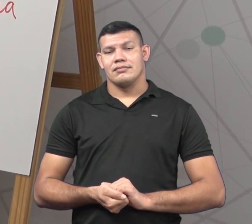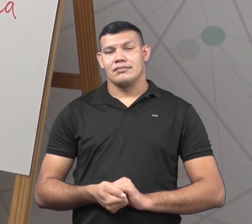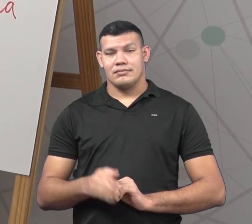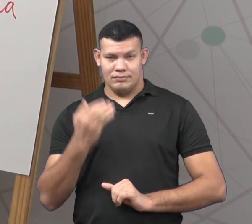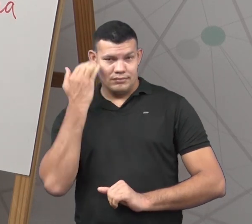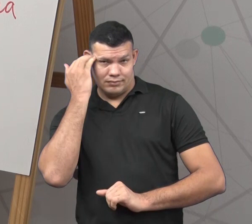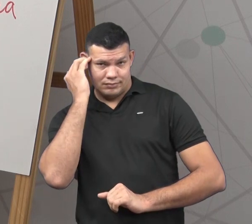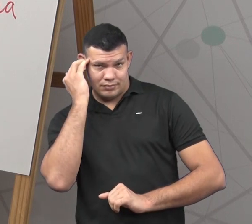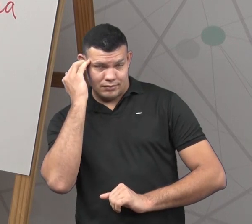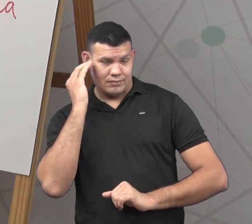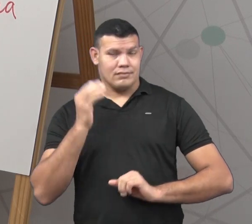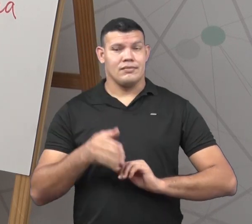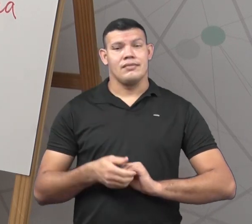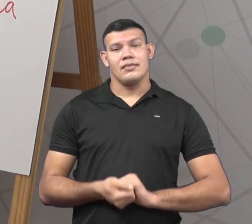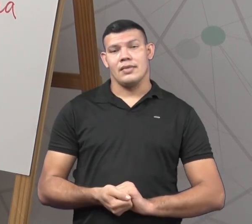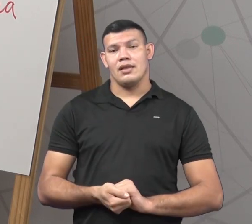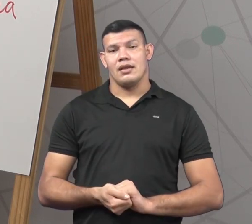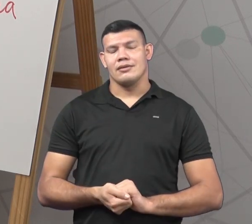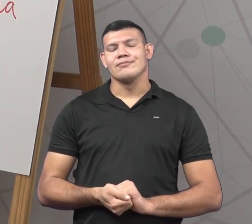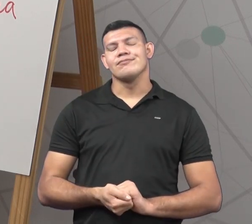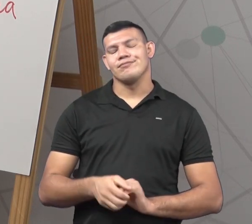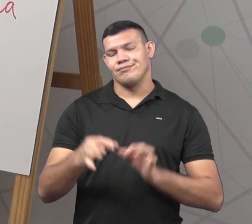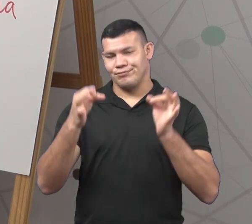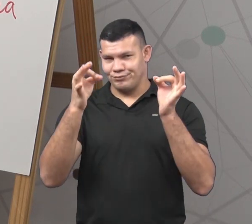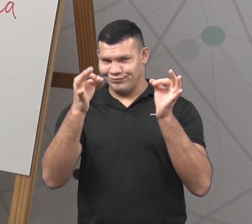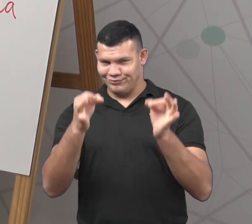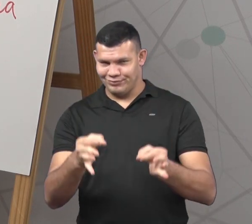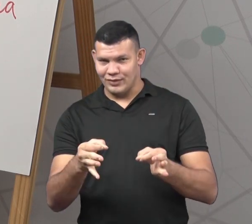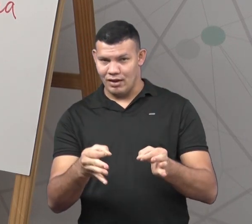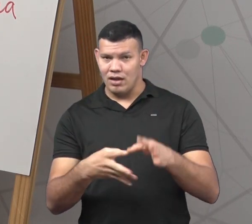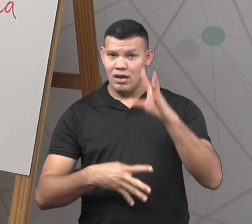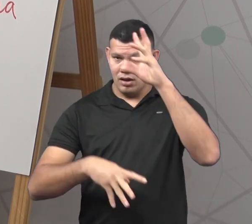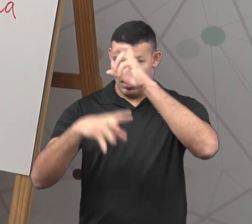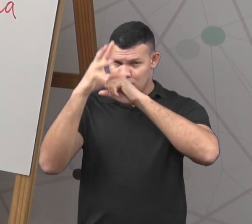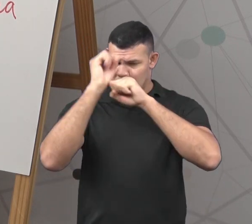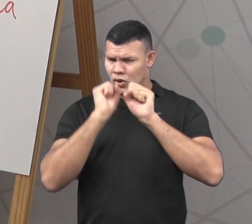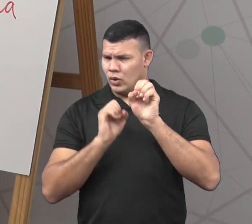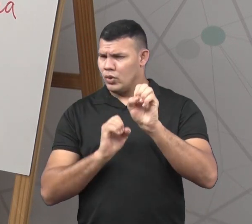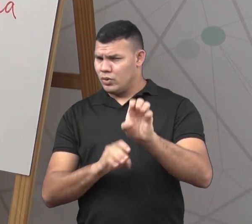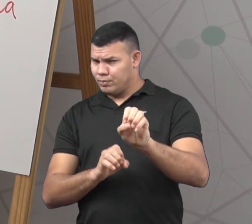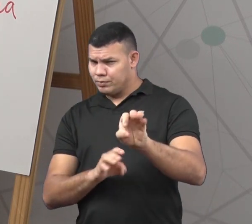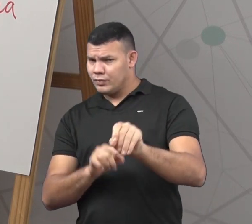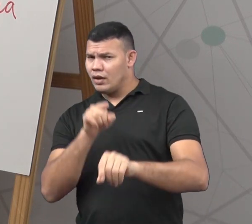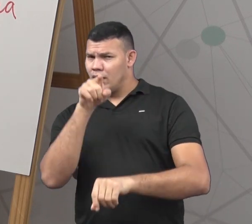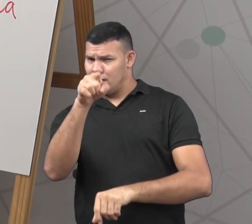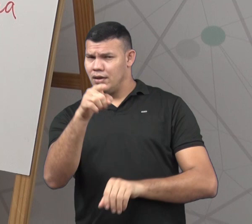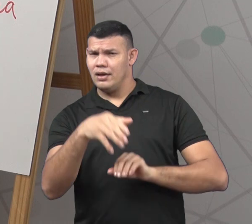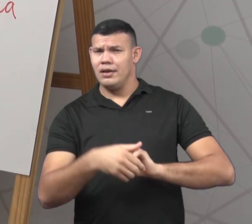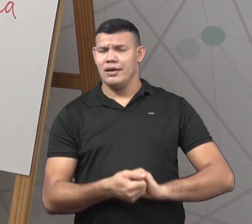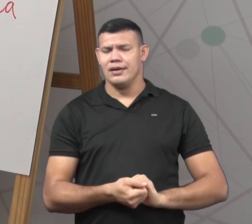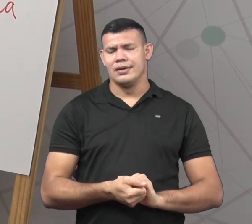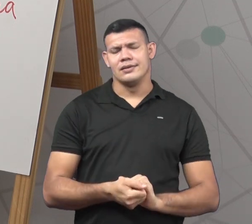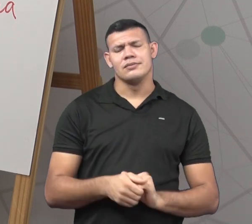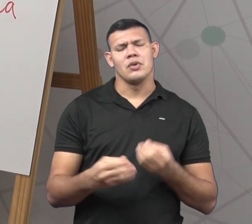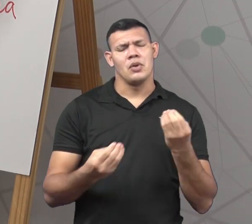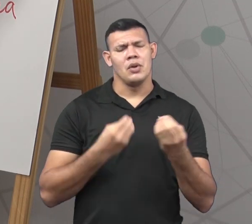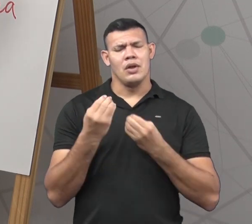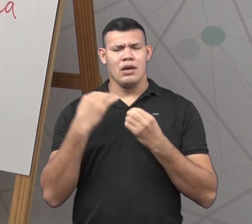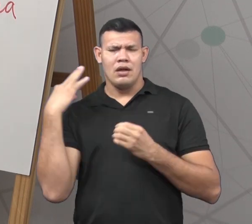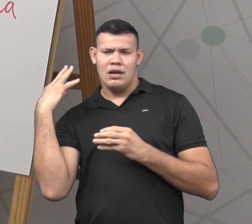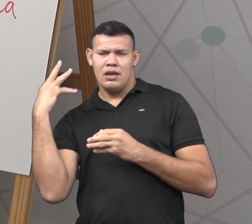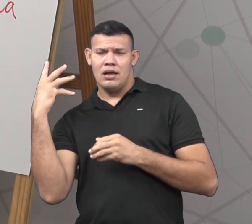vida. E é exatamente o que nós vamos aprender hoje, tá? Vamos escrever sobre nossa própria vida. Isso é o